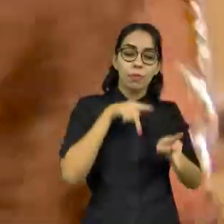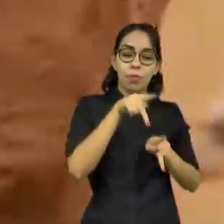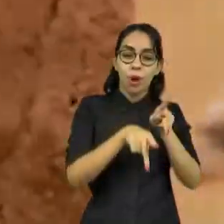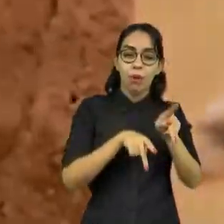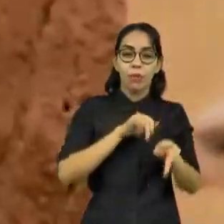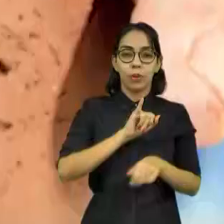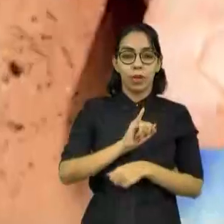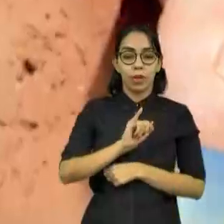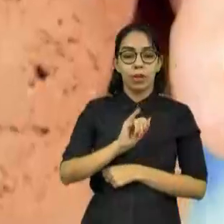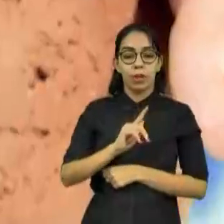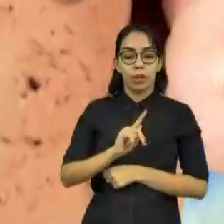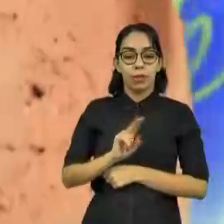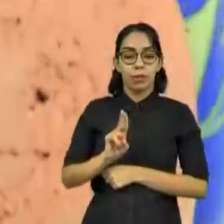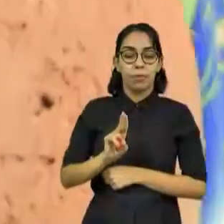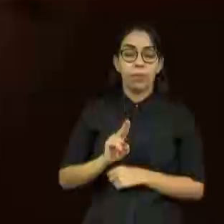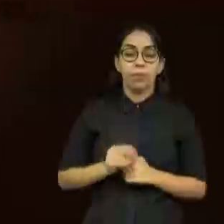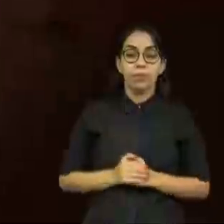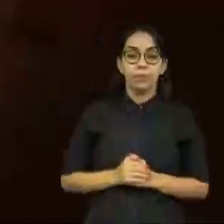ibiapabano.